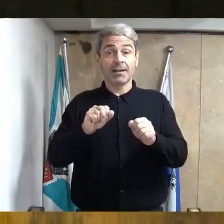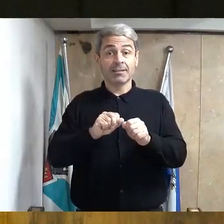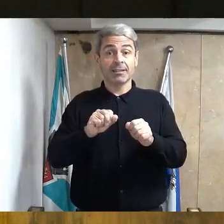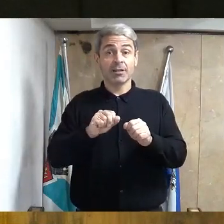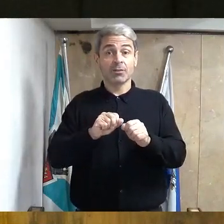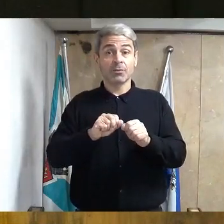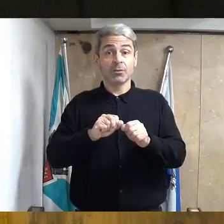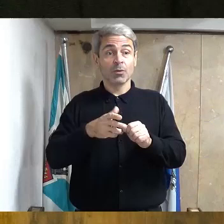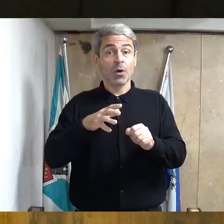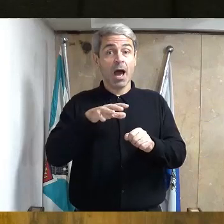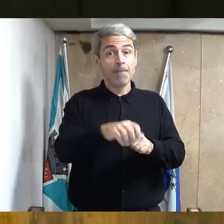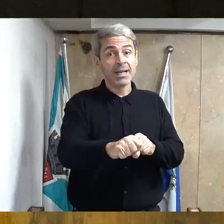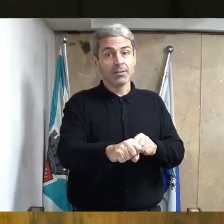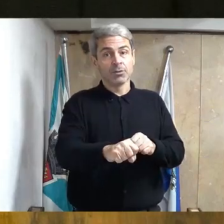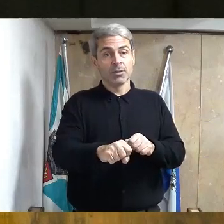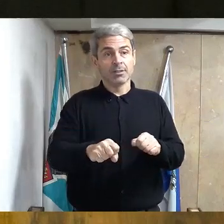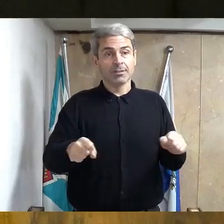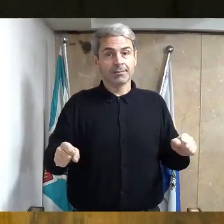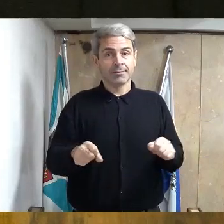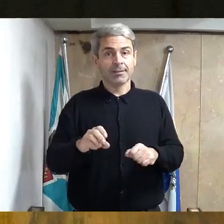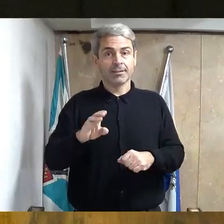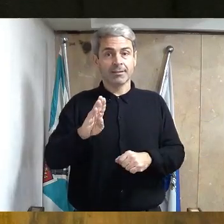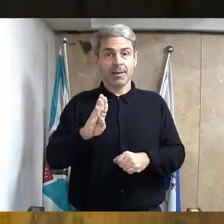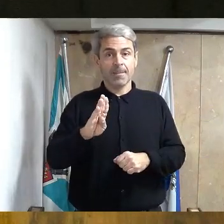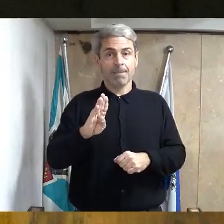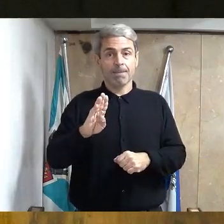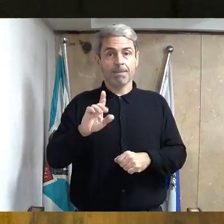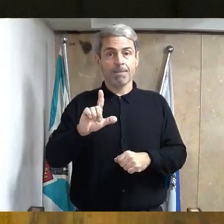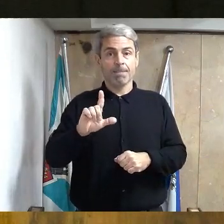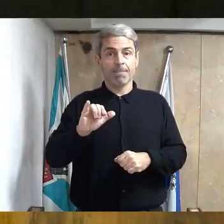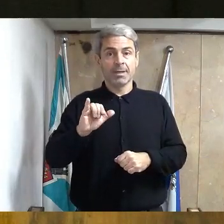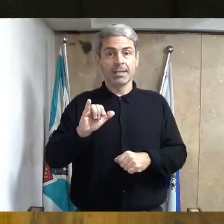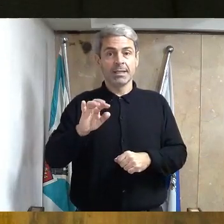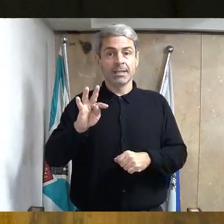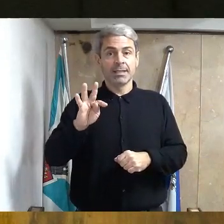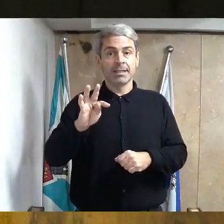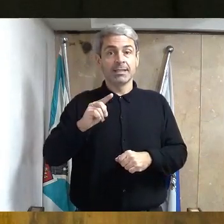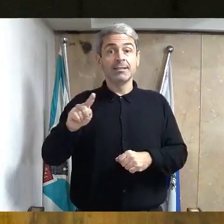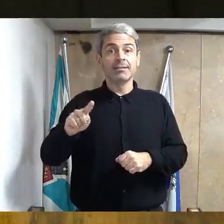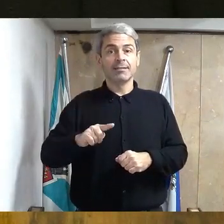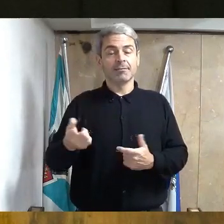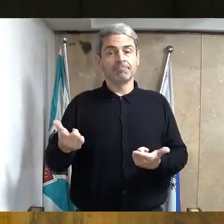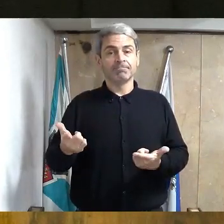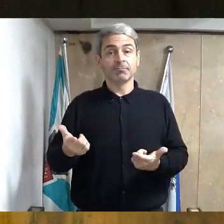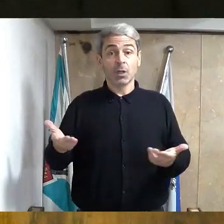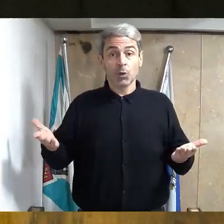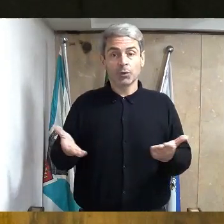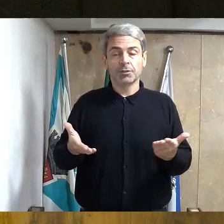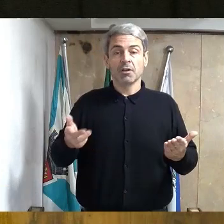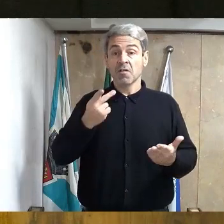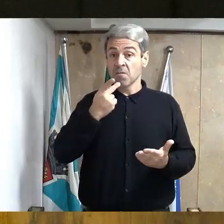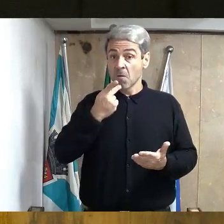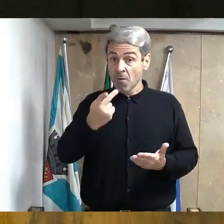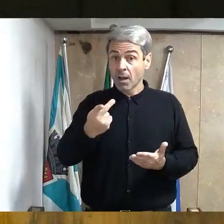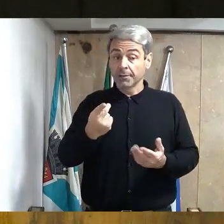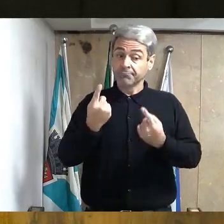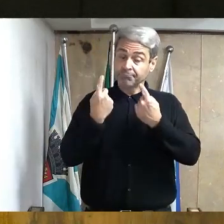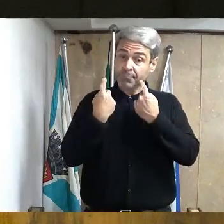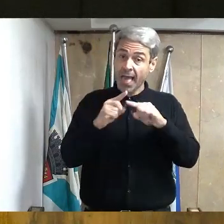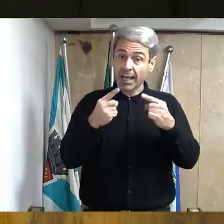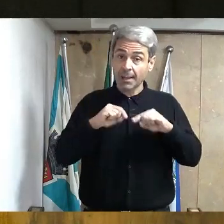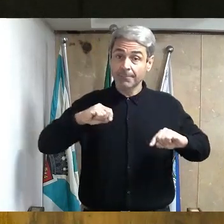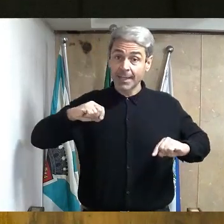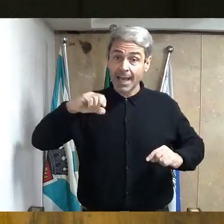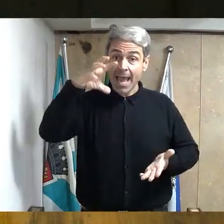mais uma vez, como forma de repúdio, deixar registrado aqui